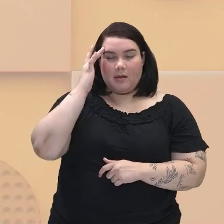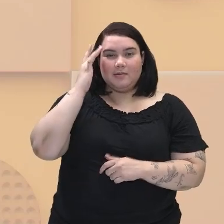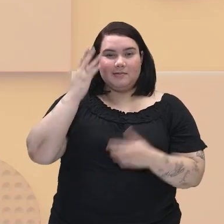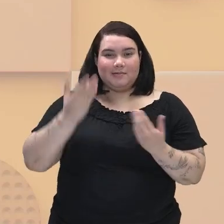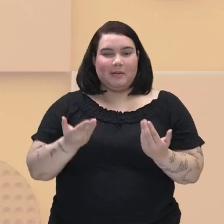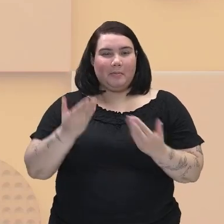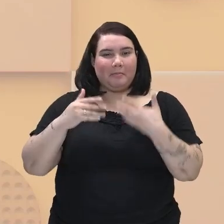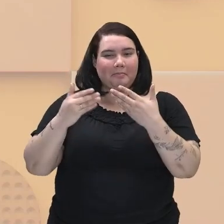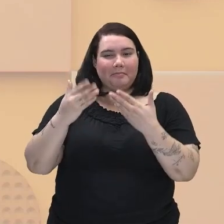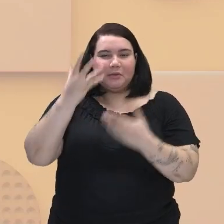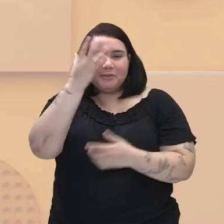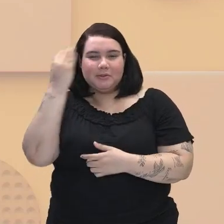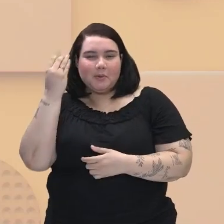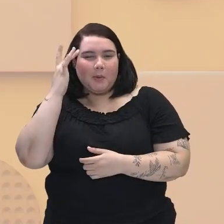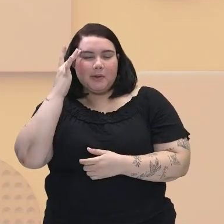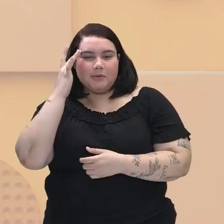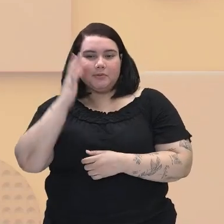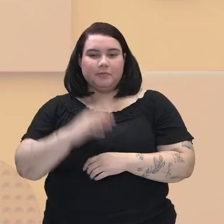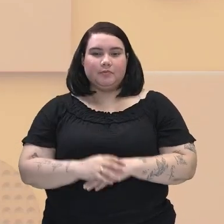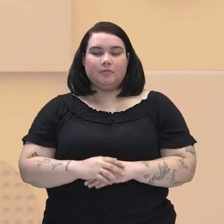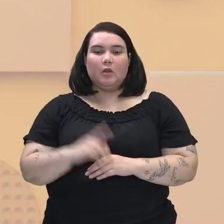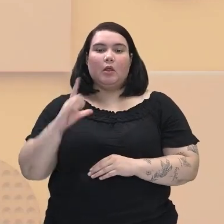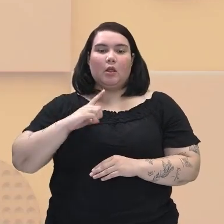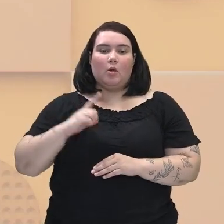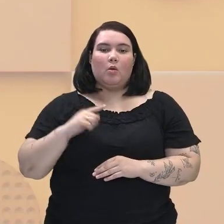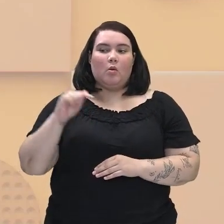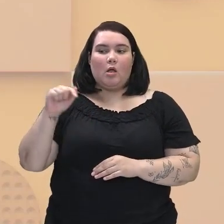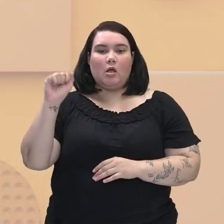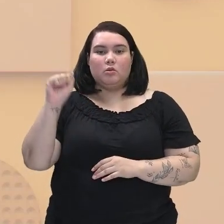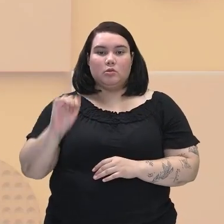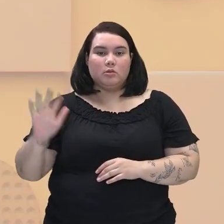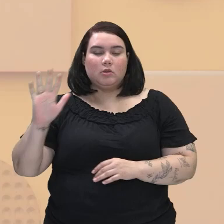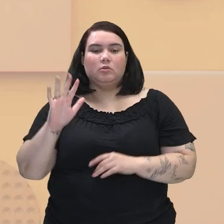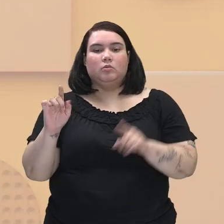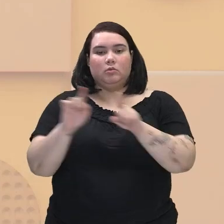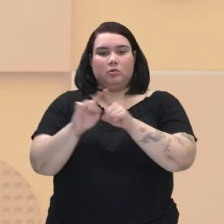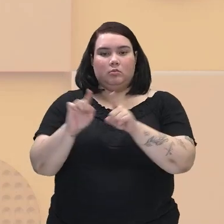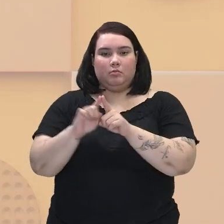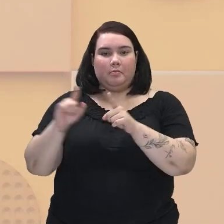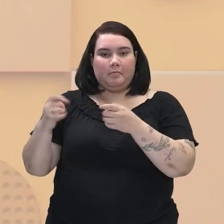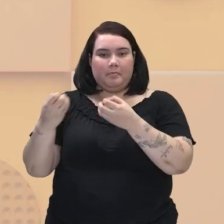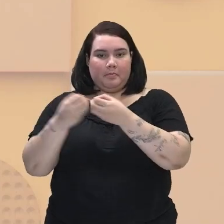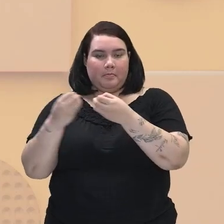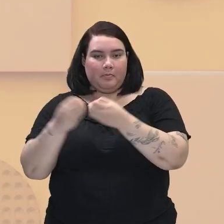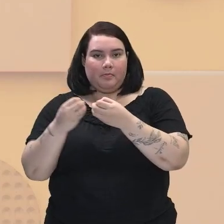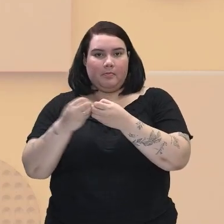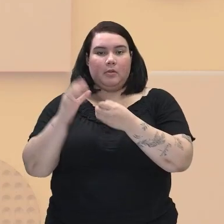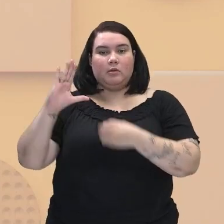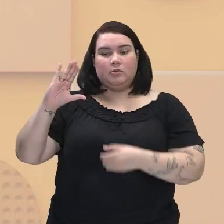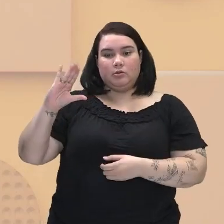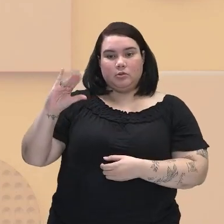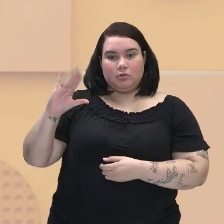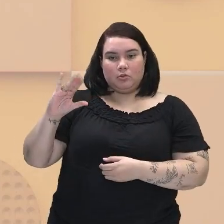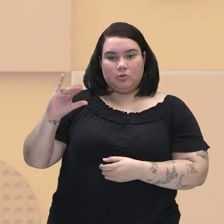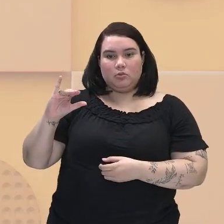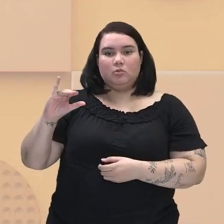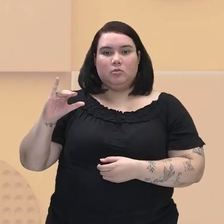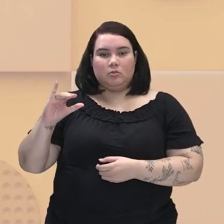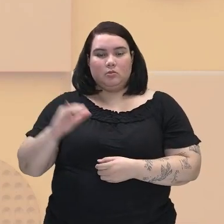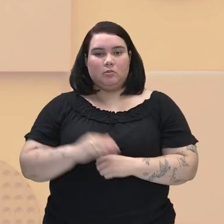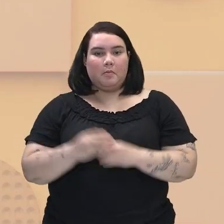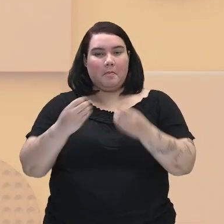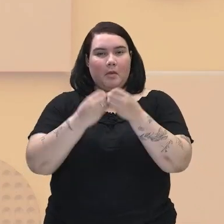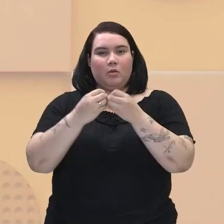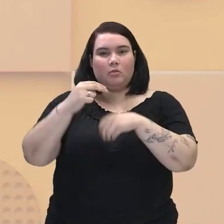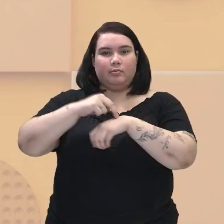esquecendo das coisas, tá? Temos uma outra essa associação que também fica ali perto da Cidade Nova, já chegando no Nova